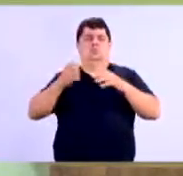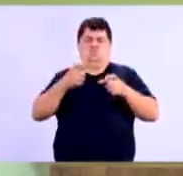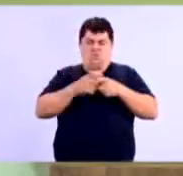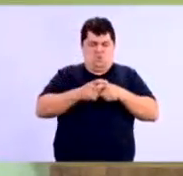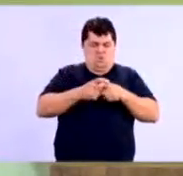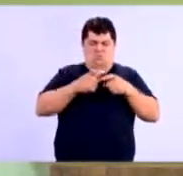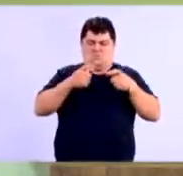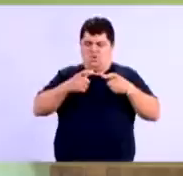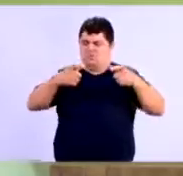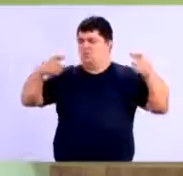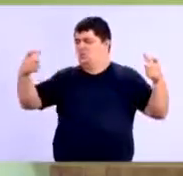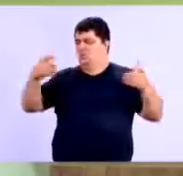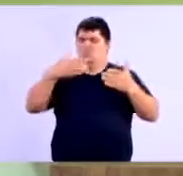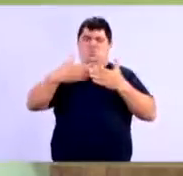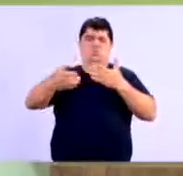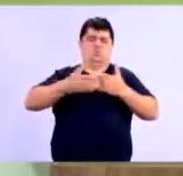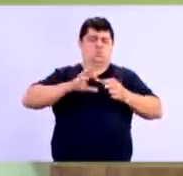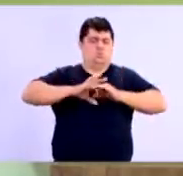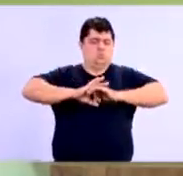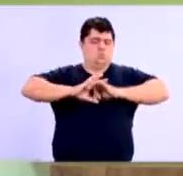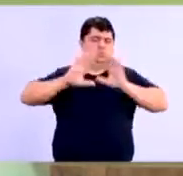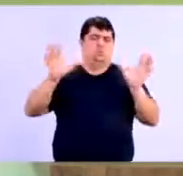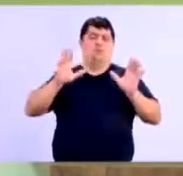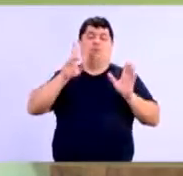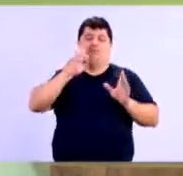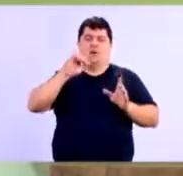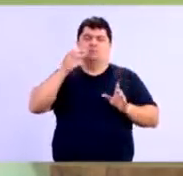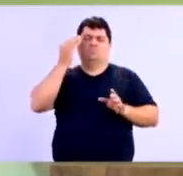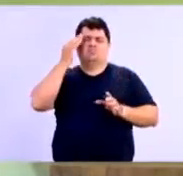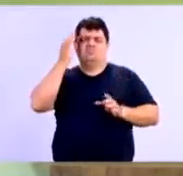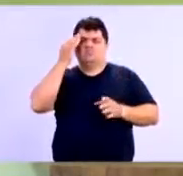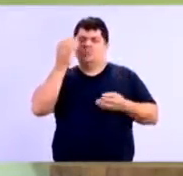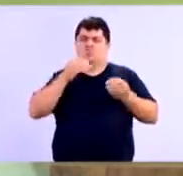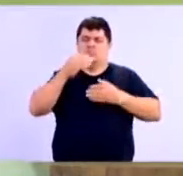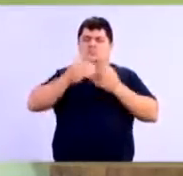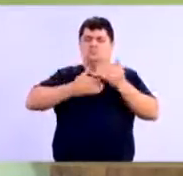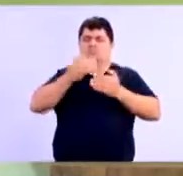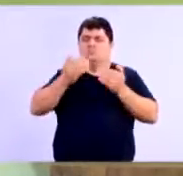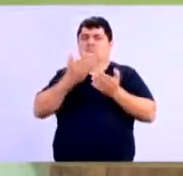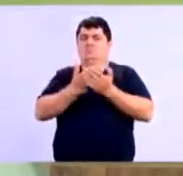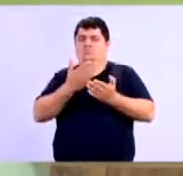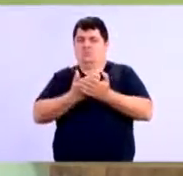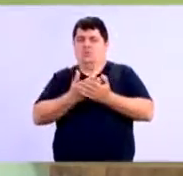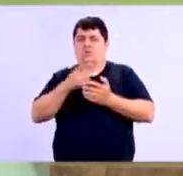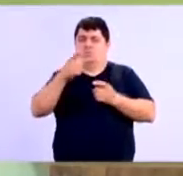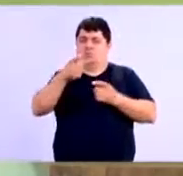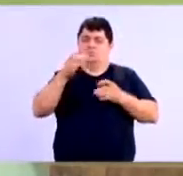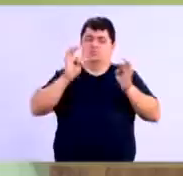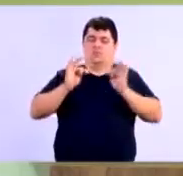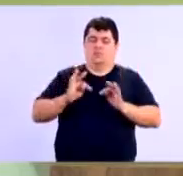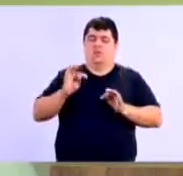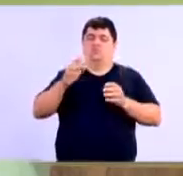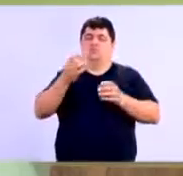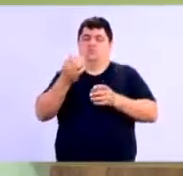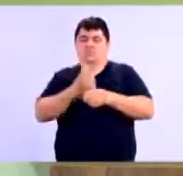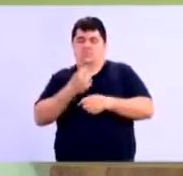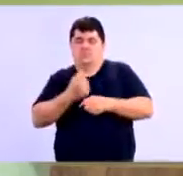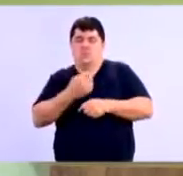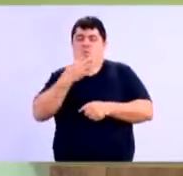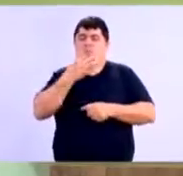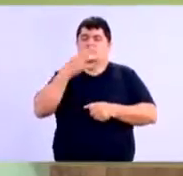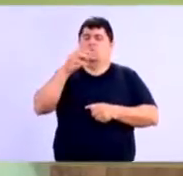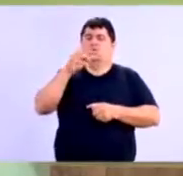de pequeno porte. Isso nós vamos ver aqui no decorrer da aula. Você vai ver como é importante para você que é técnico em finanças conhecer os índices